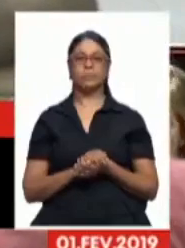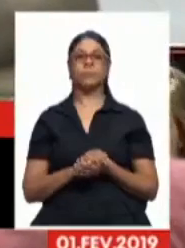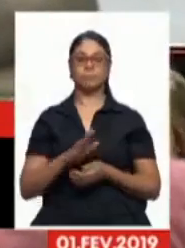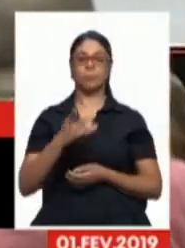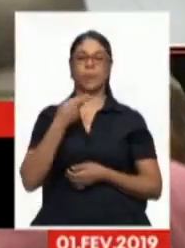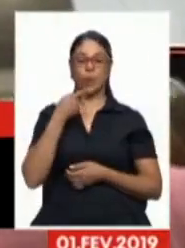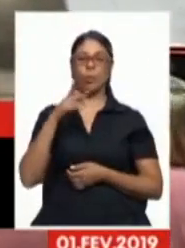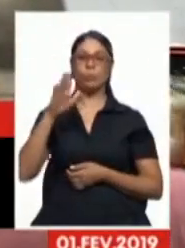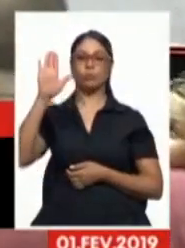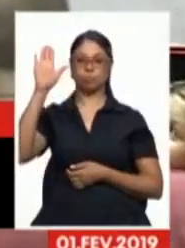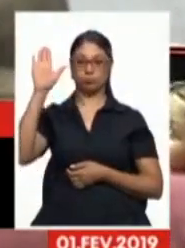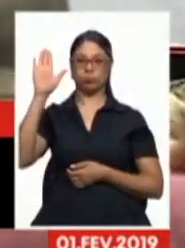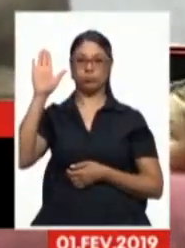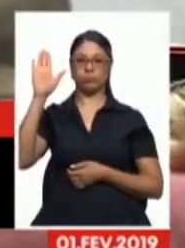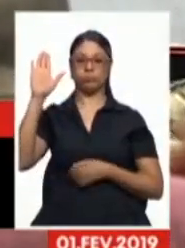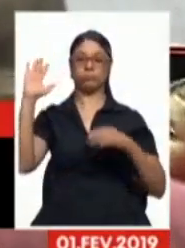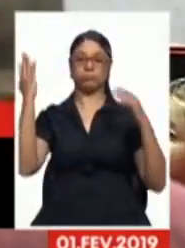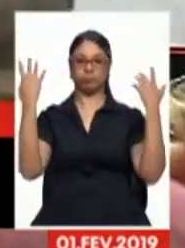Assim o prometo.